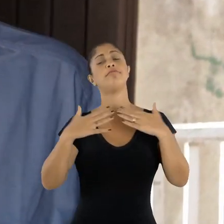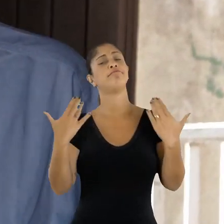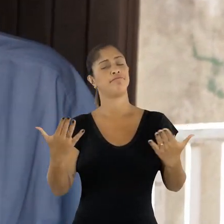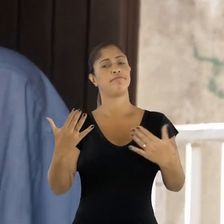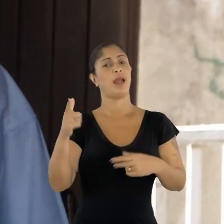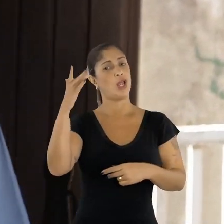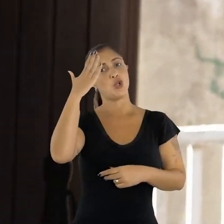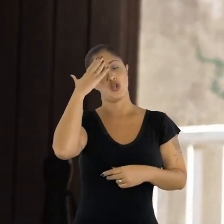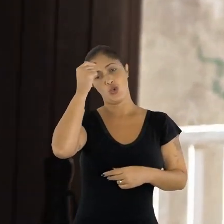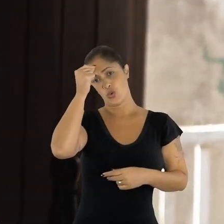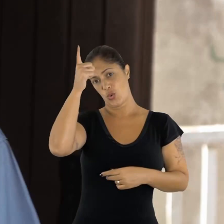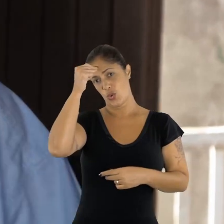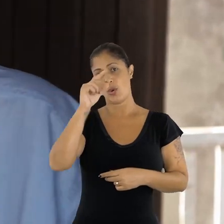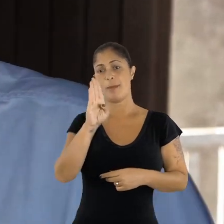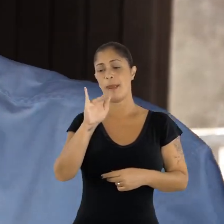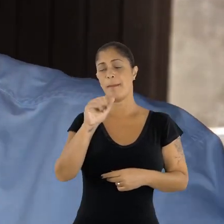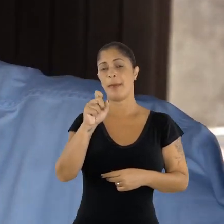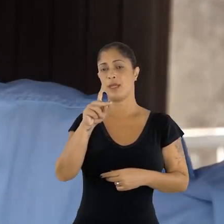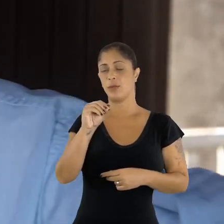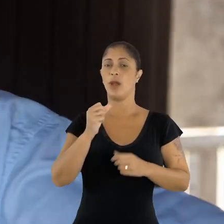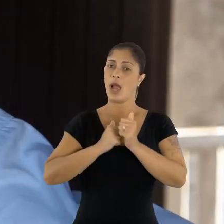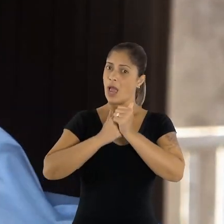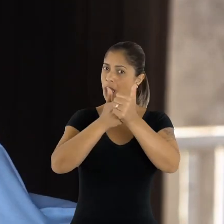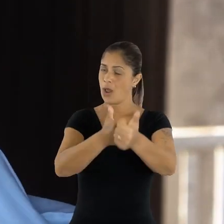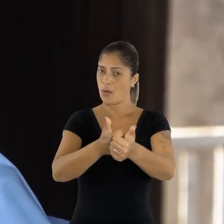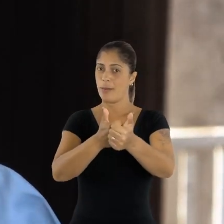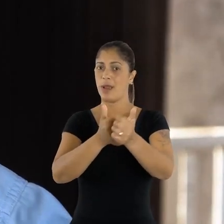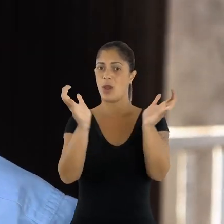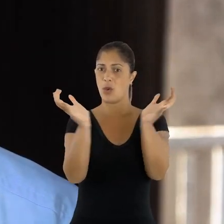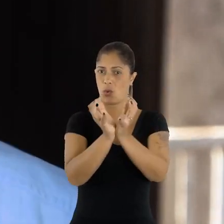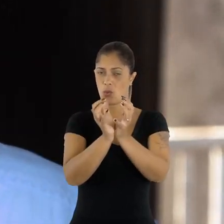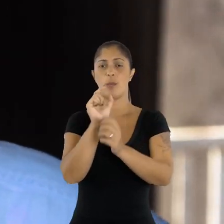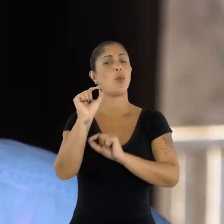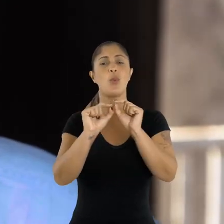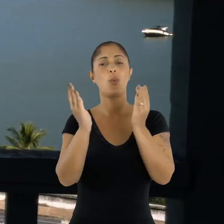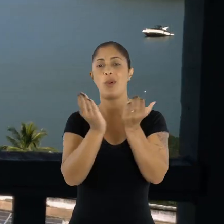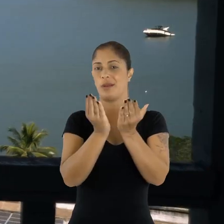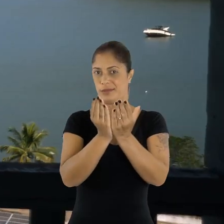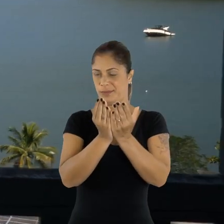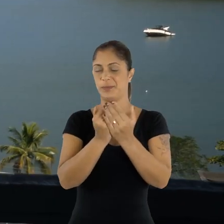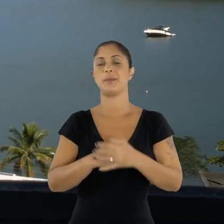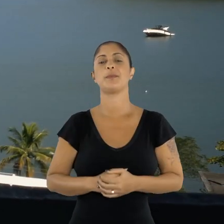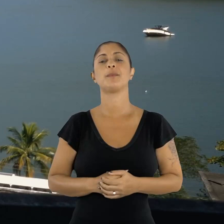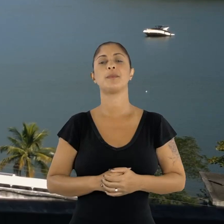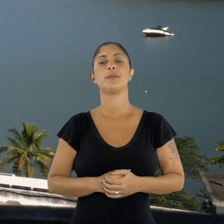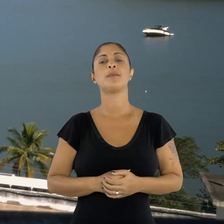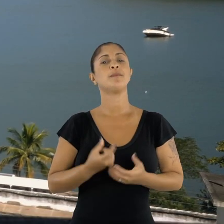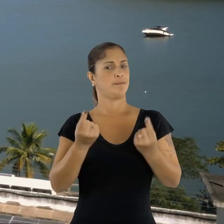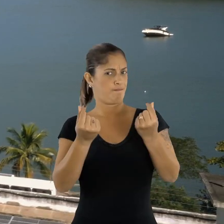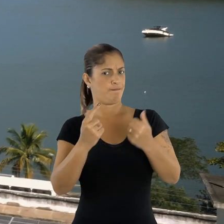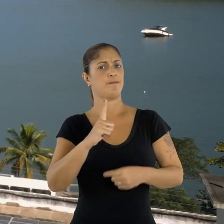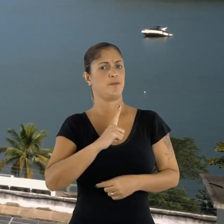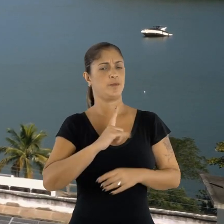isso chegou aos ouvidos do bispo, que por sua vez acompanhava um grupo de cristãos de classe média alta, do